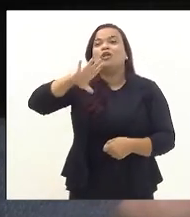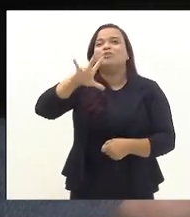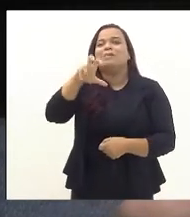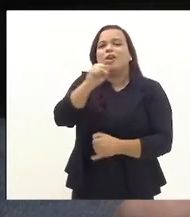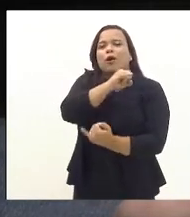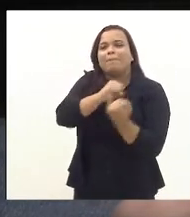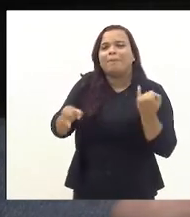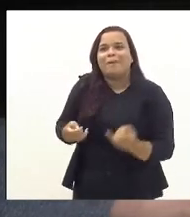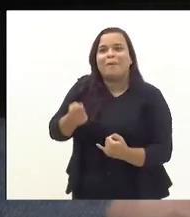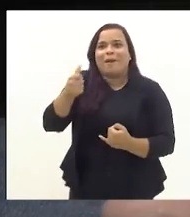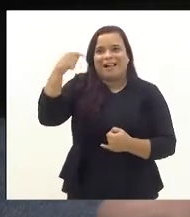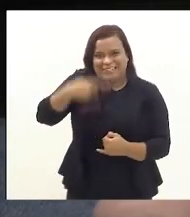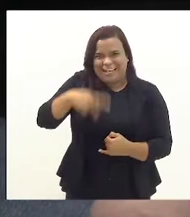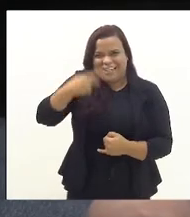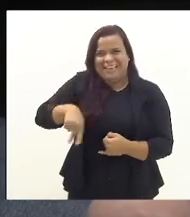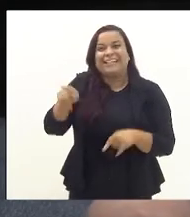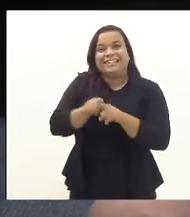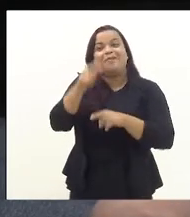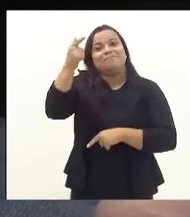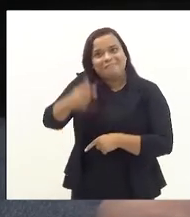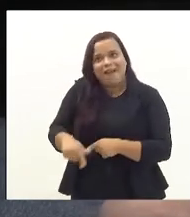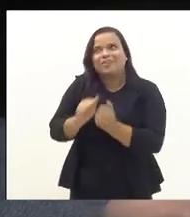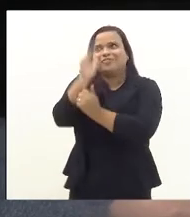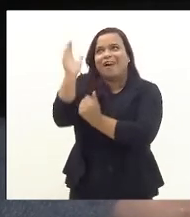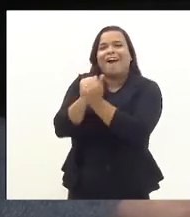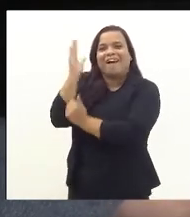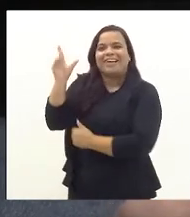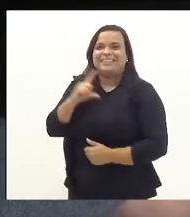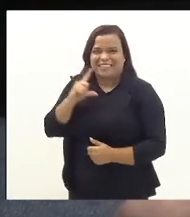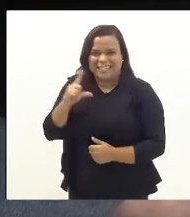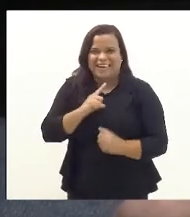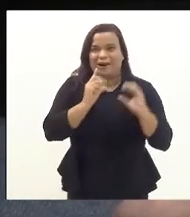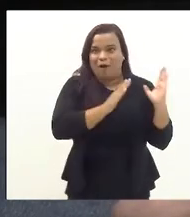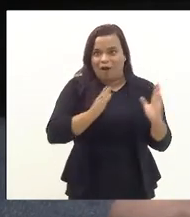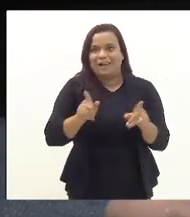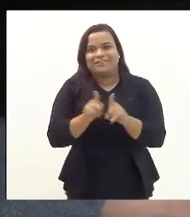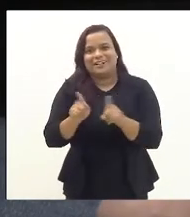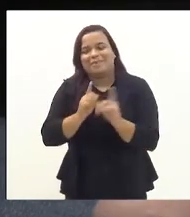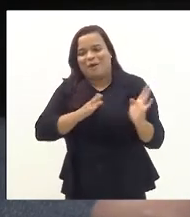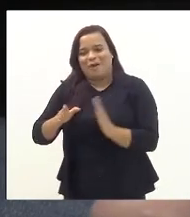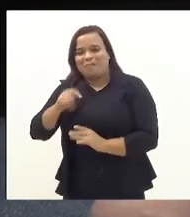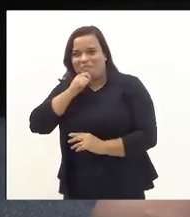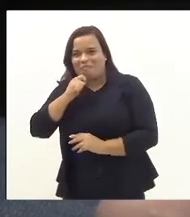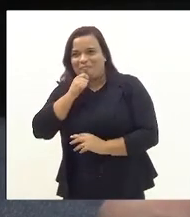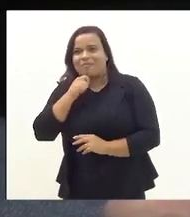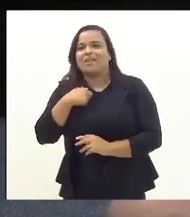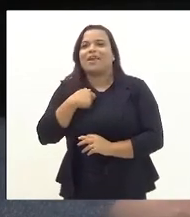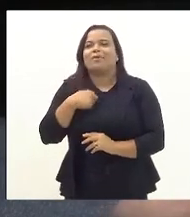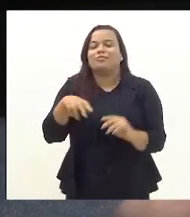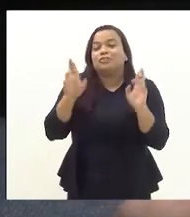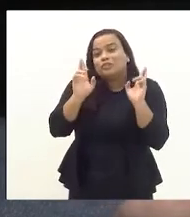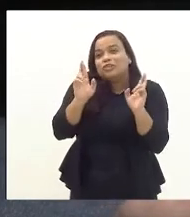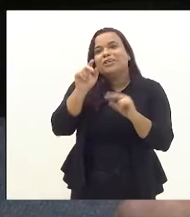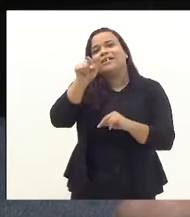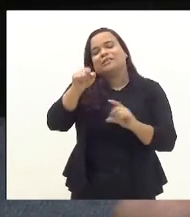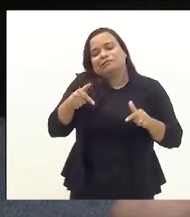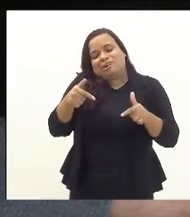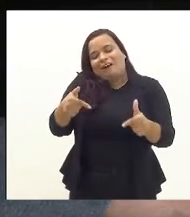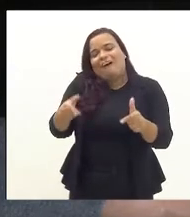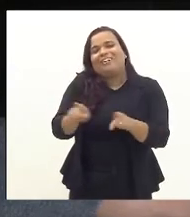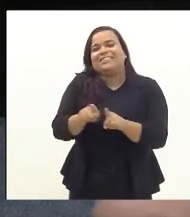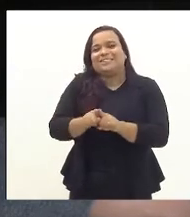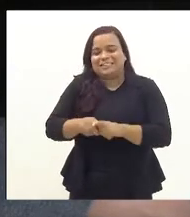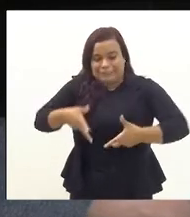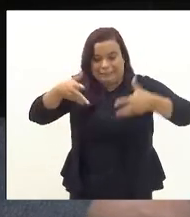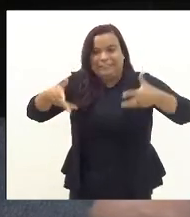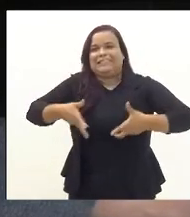meio de torcedores organizados e não organizados, eu desejo para você não só sorte, energia, mas,